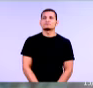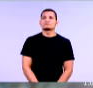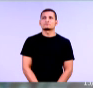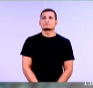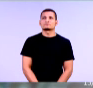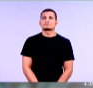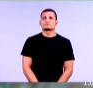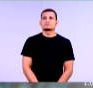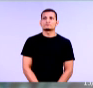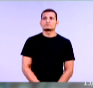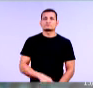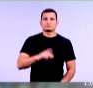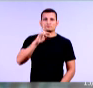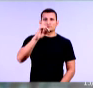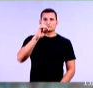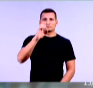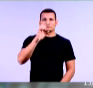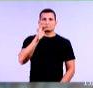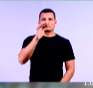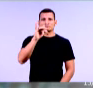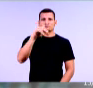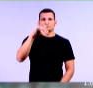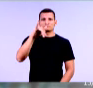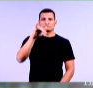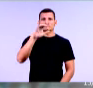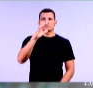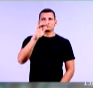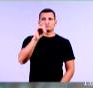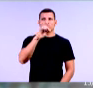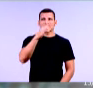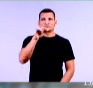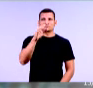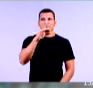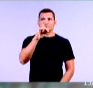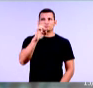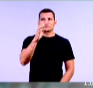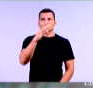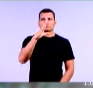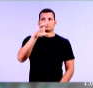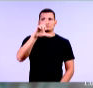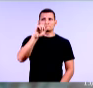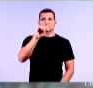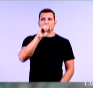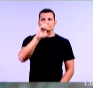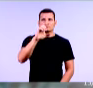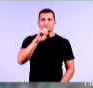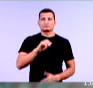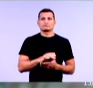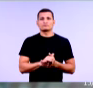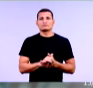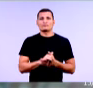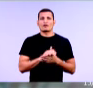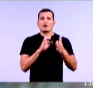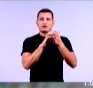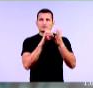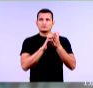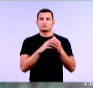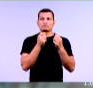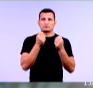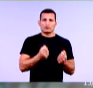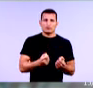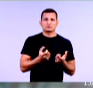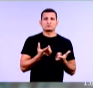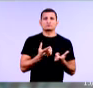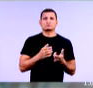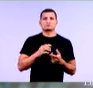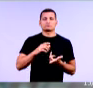Então, na definição de classe, gente, olha como é que a gente define classe, né? As características do celular: peso, altura, largura, tamanho